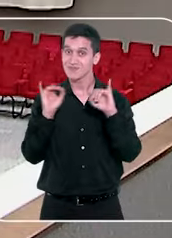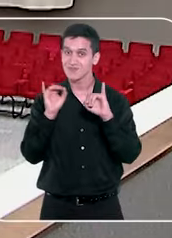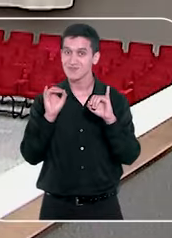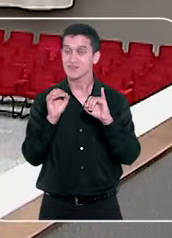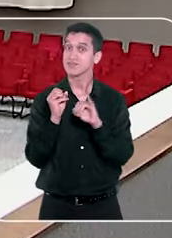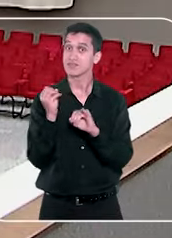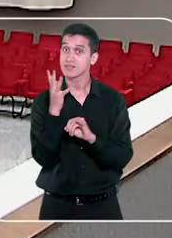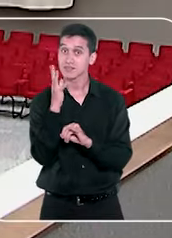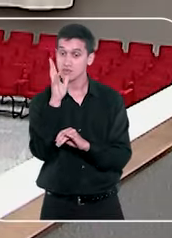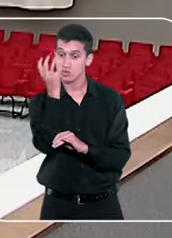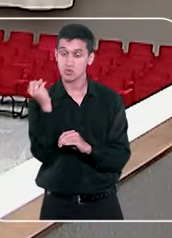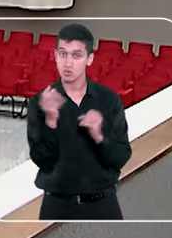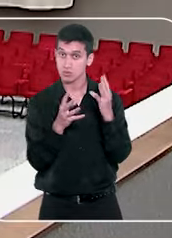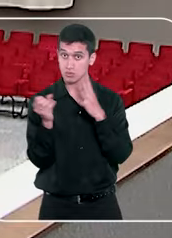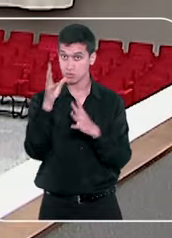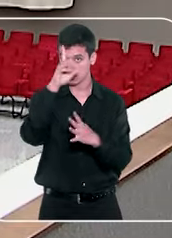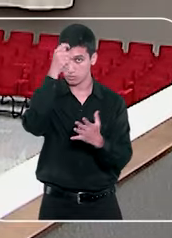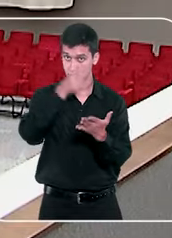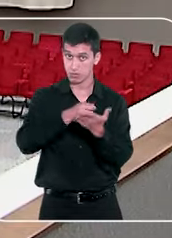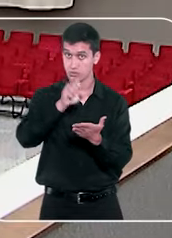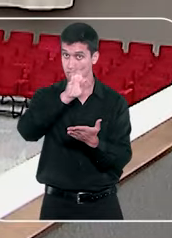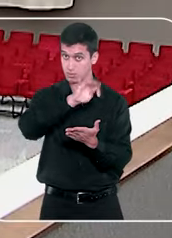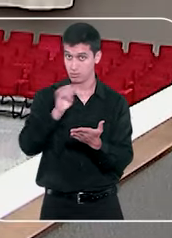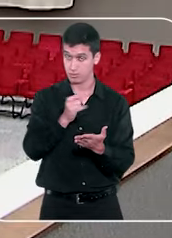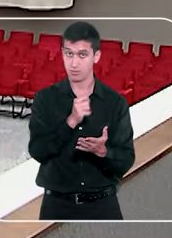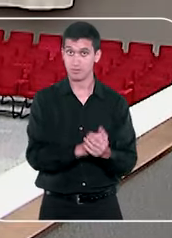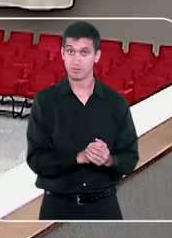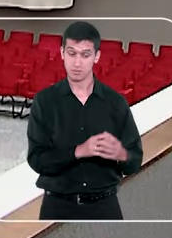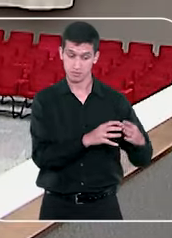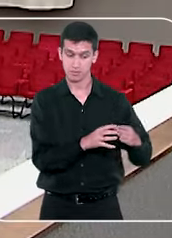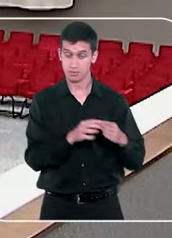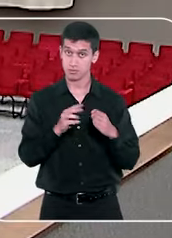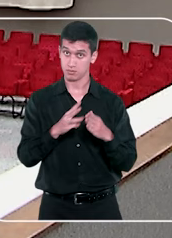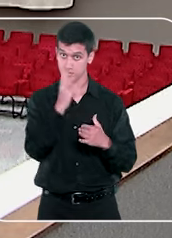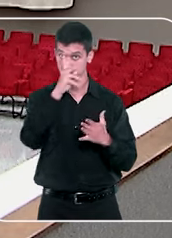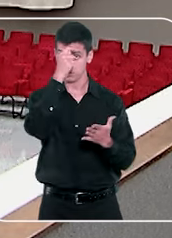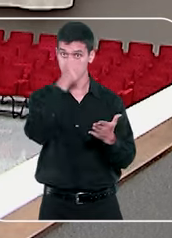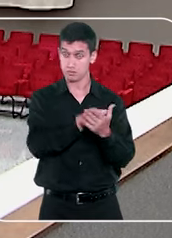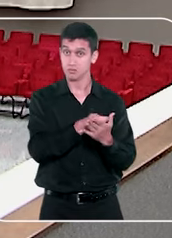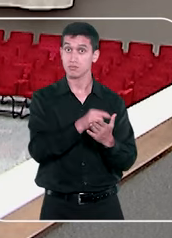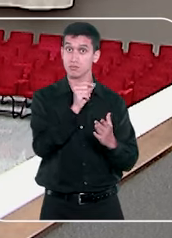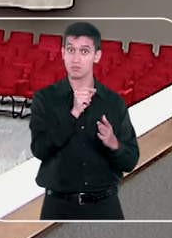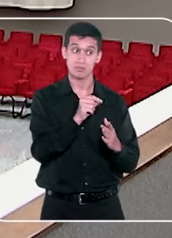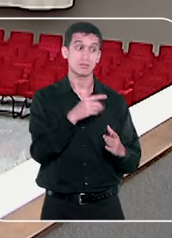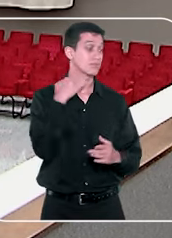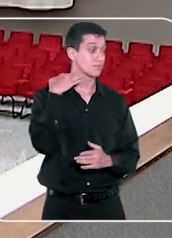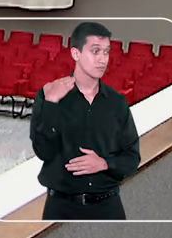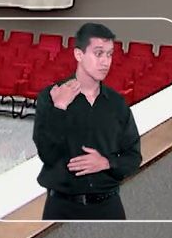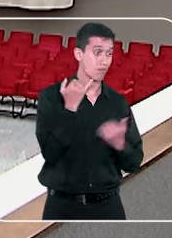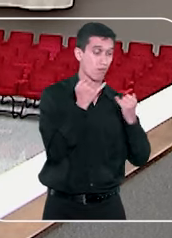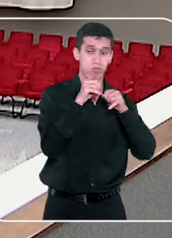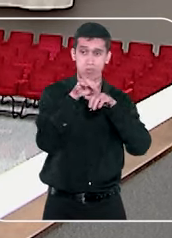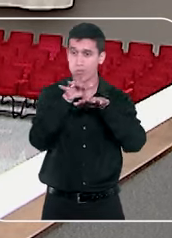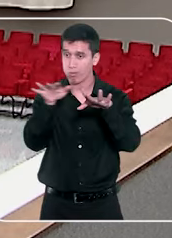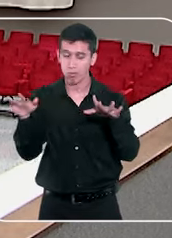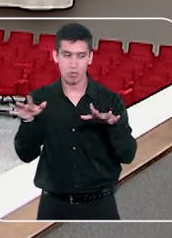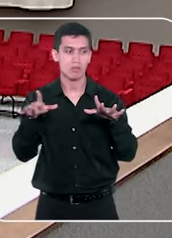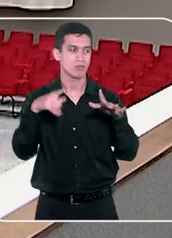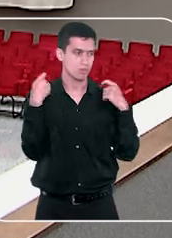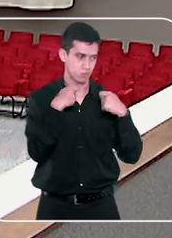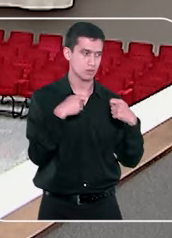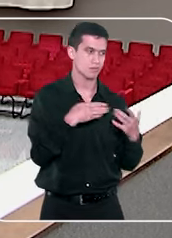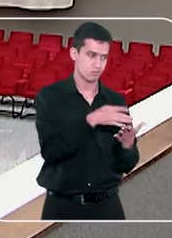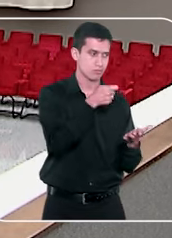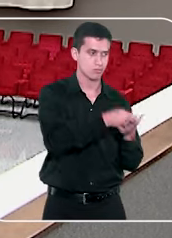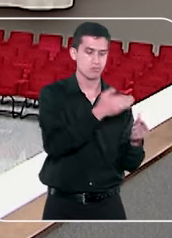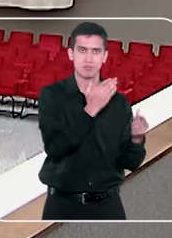Olá, conheça algumas das recentes decisões do STJ. A terceira turma decidiu que banco deve responder pelo vazamento